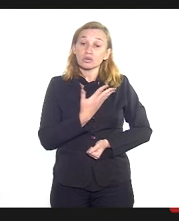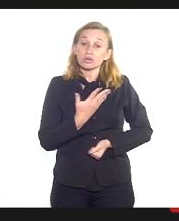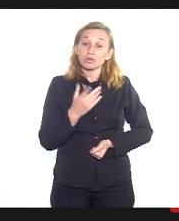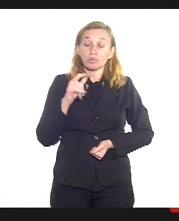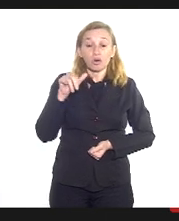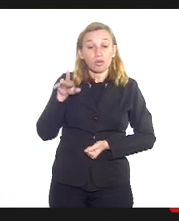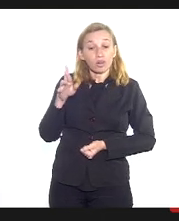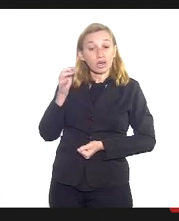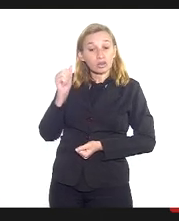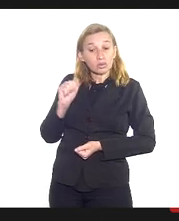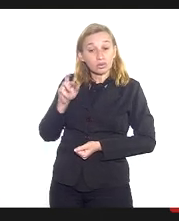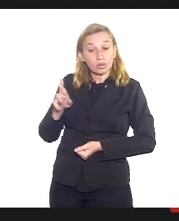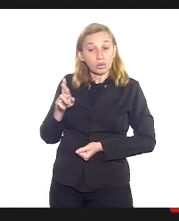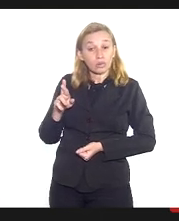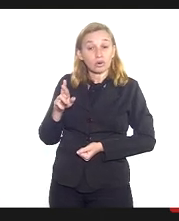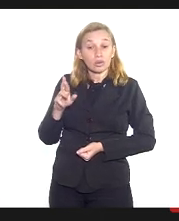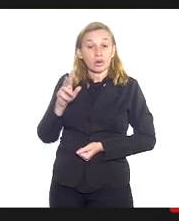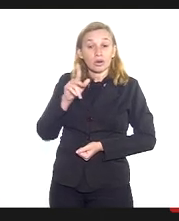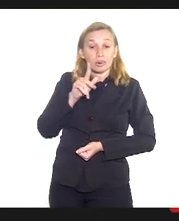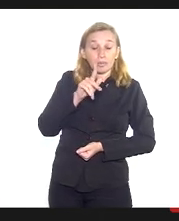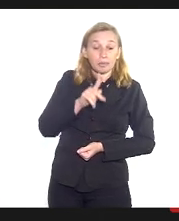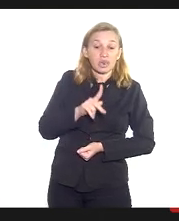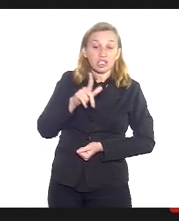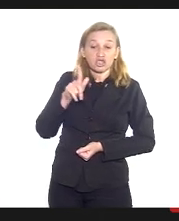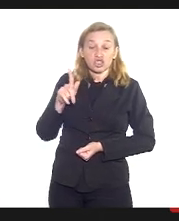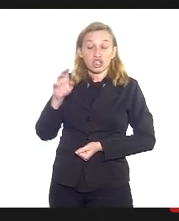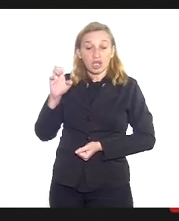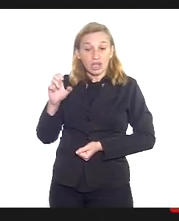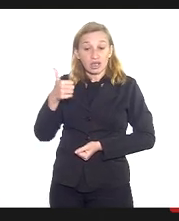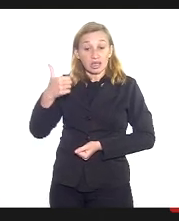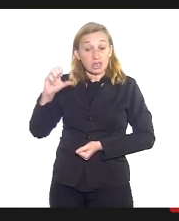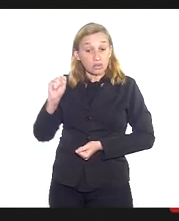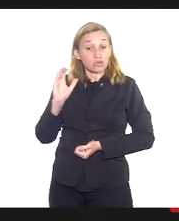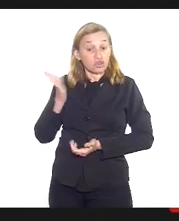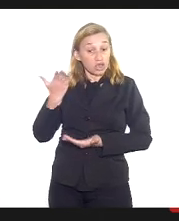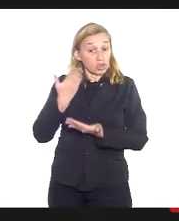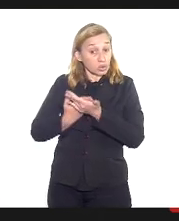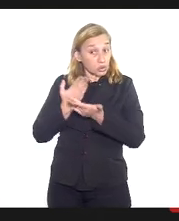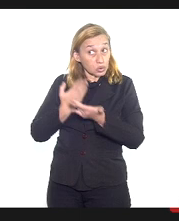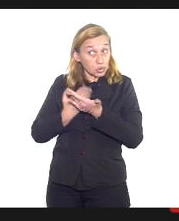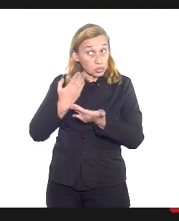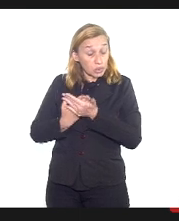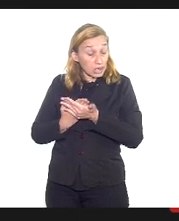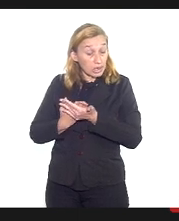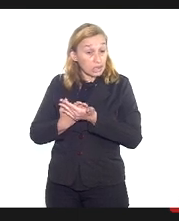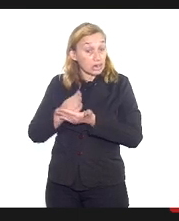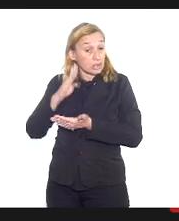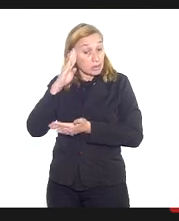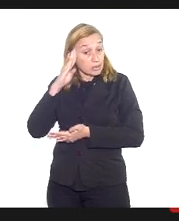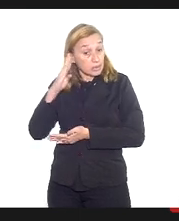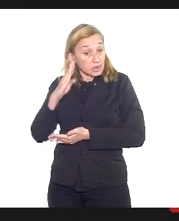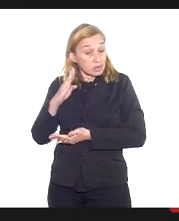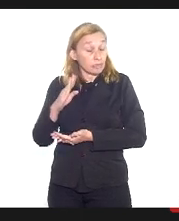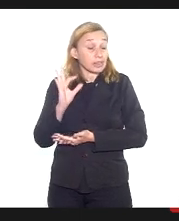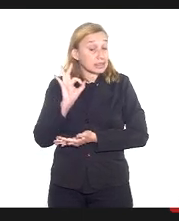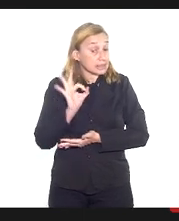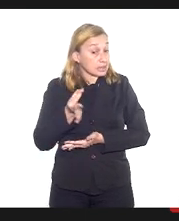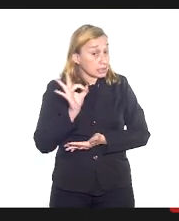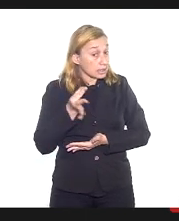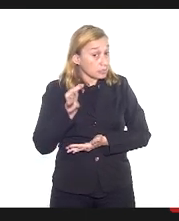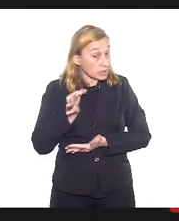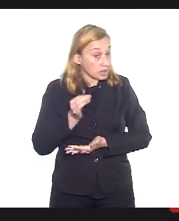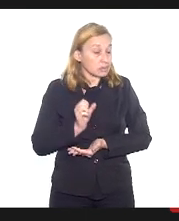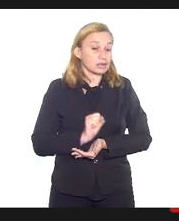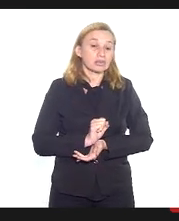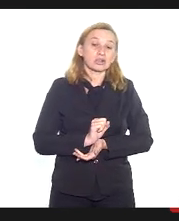procurador da PG18, já vai estudá-la, né? Específica e exclusivamente